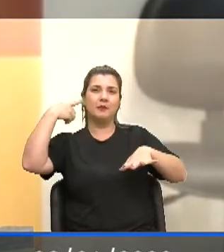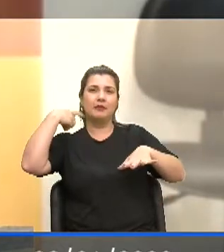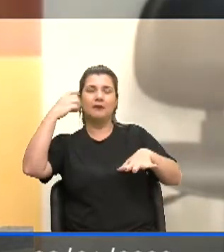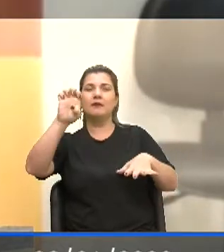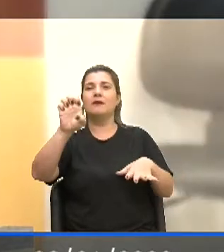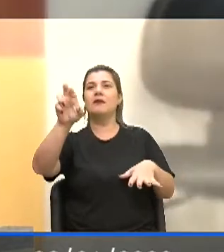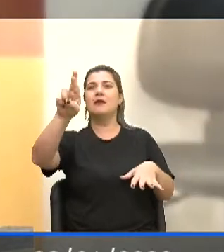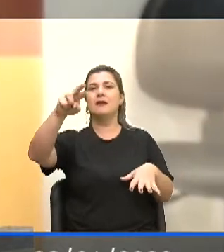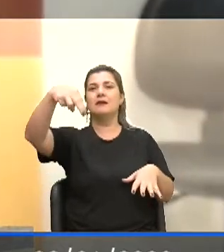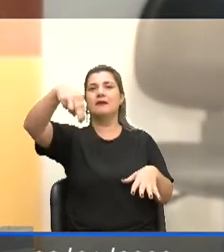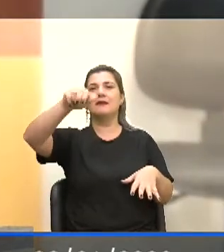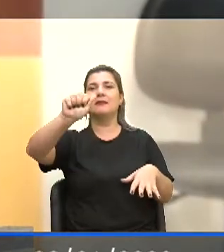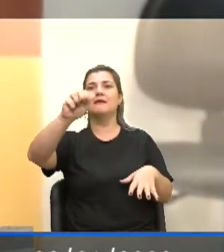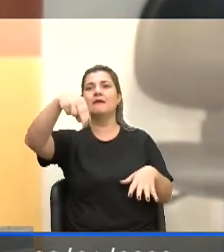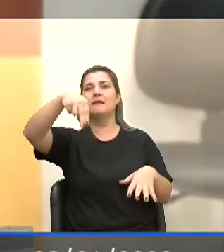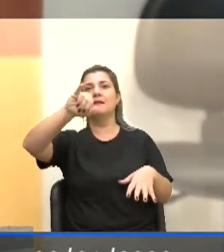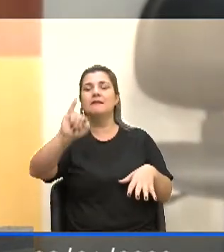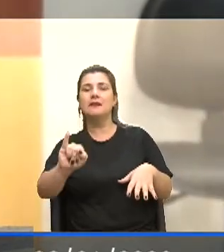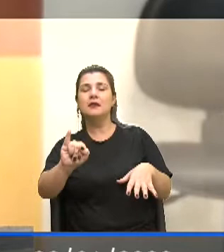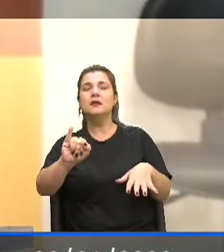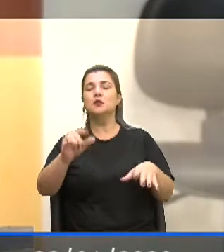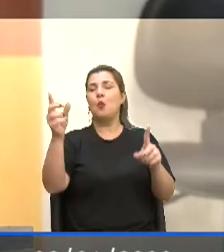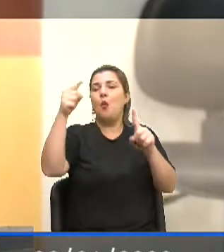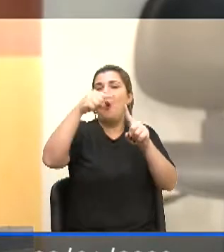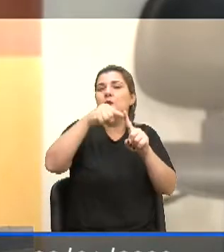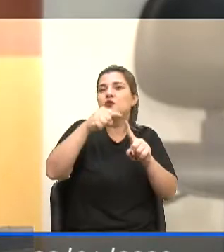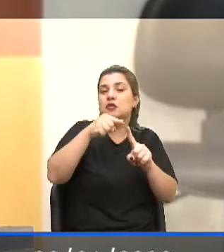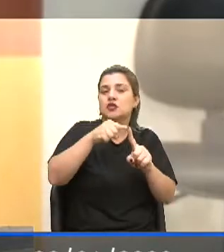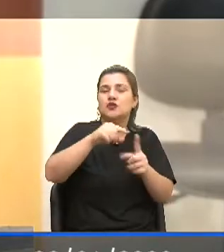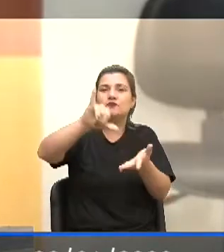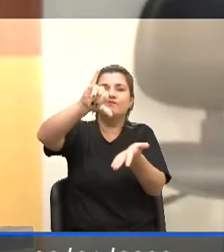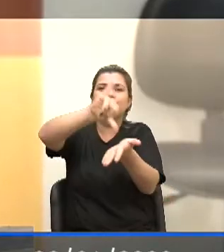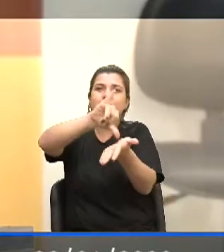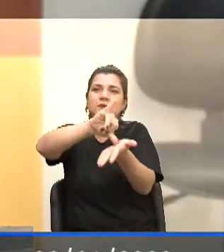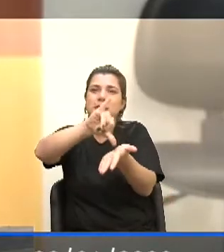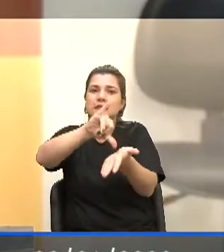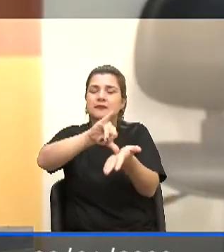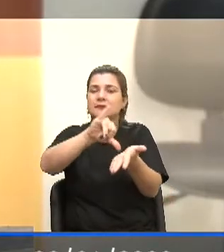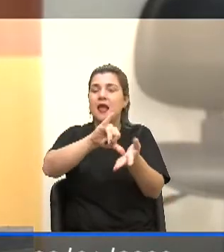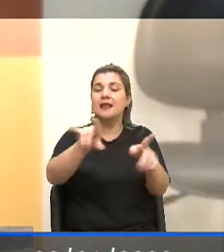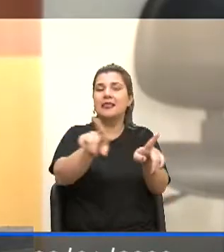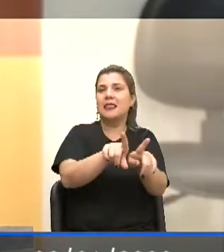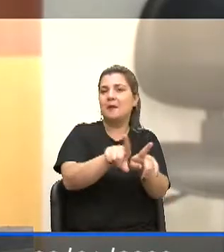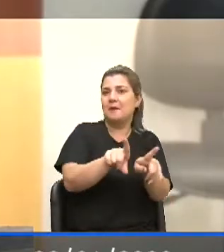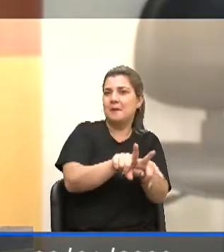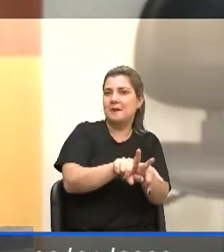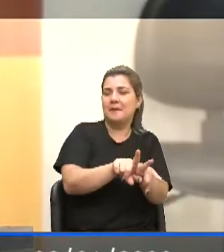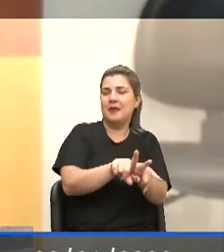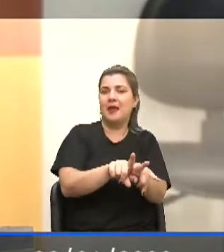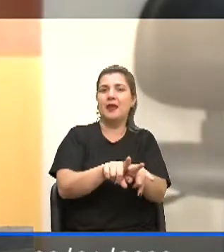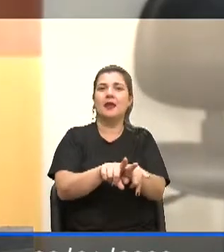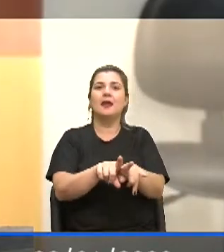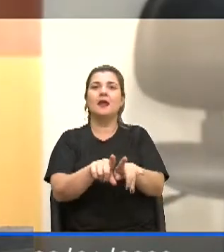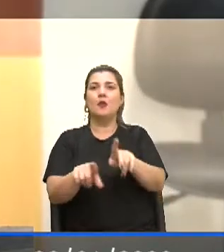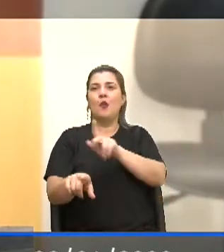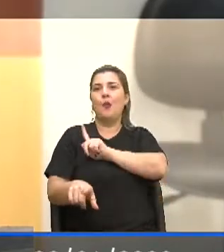tem como objetivo central, e é assim que o governo Eduardo Leite trabalha, que é